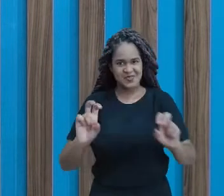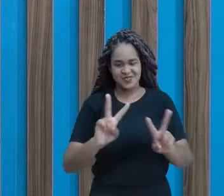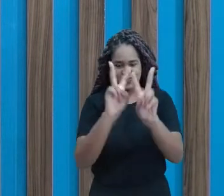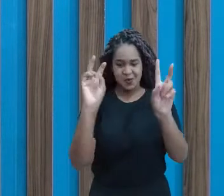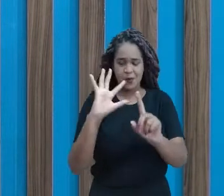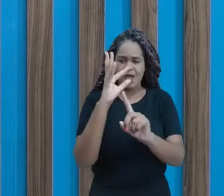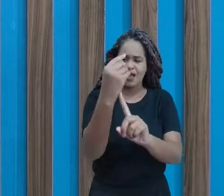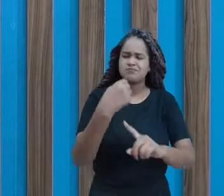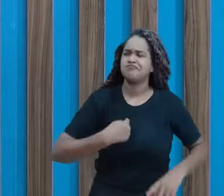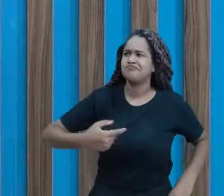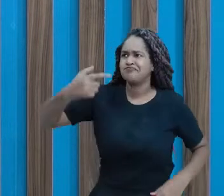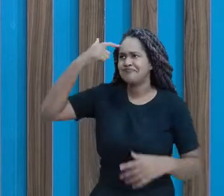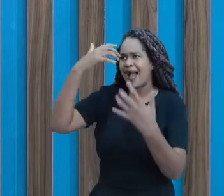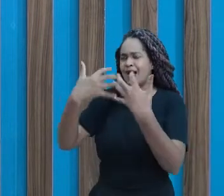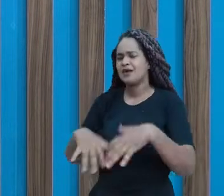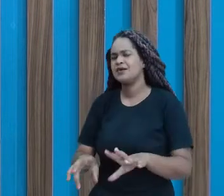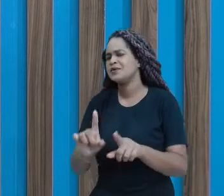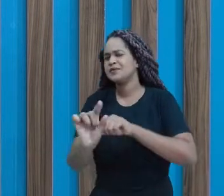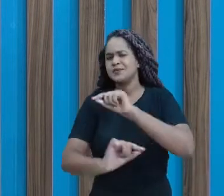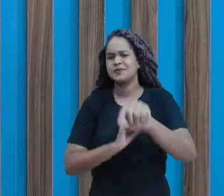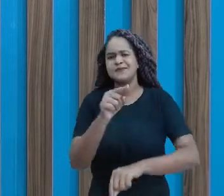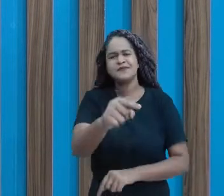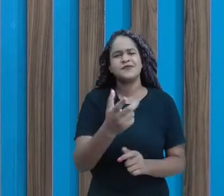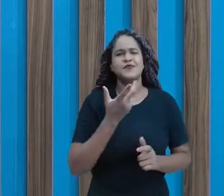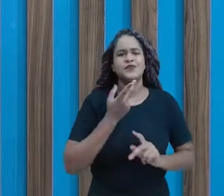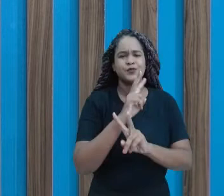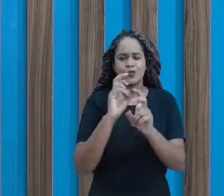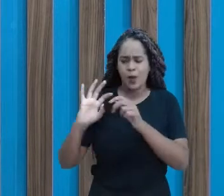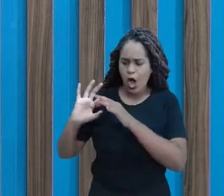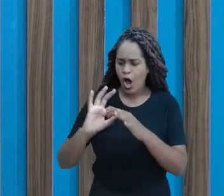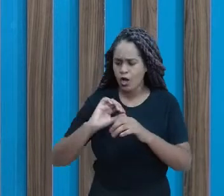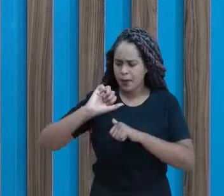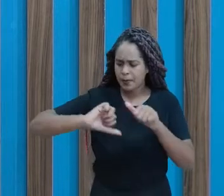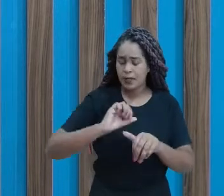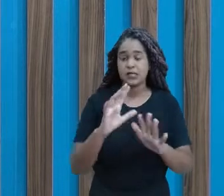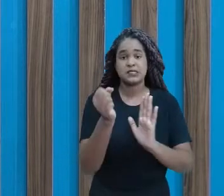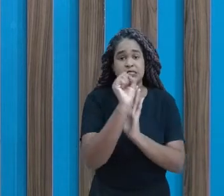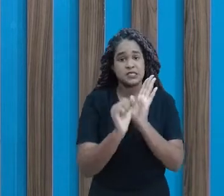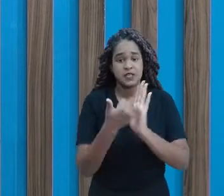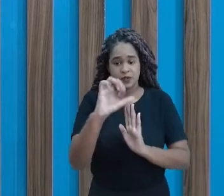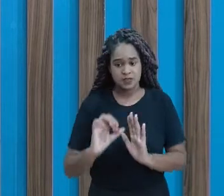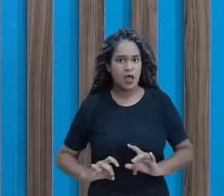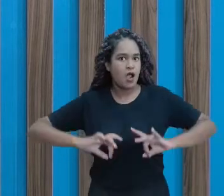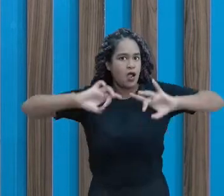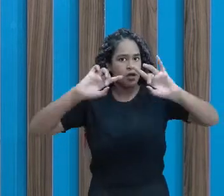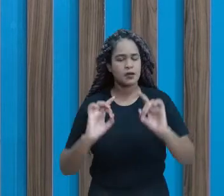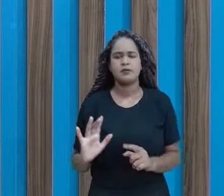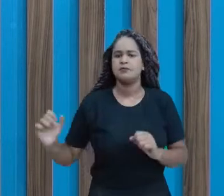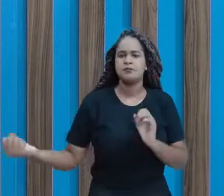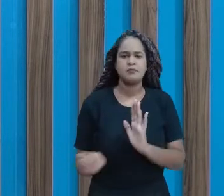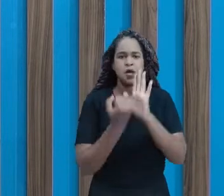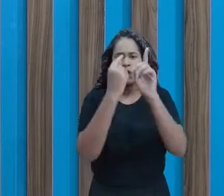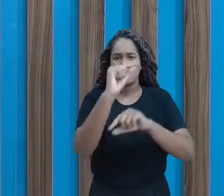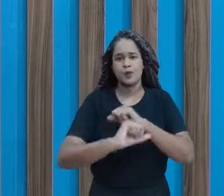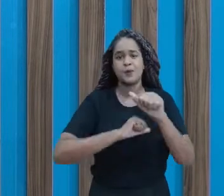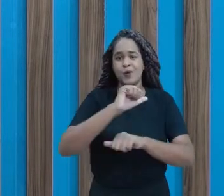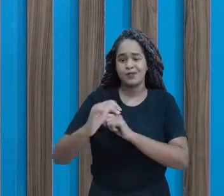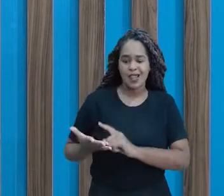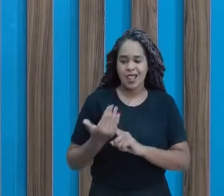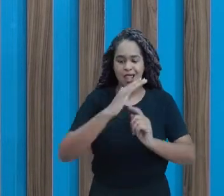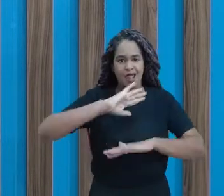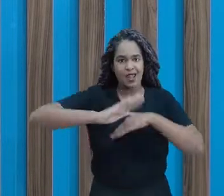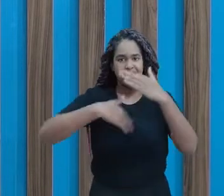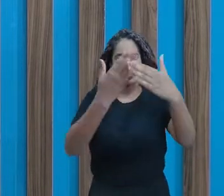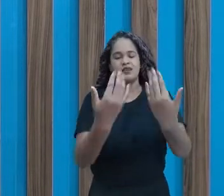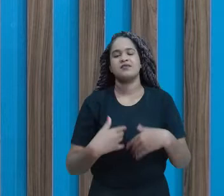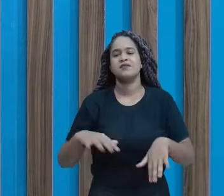fico pensando justamente o seguinte: você fala dessa mudança de contextos. O século XIX, especialmente, né, ele é marcado por algumas mudanças tecnológicas. A